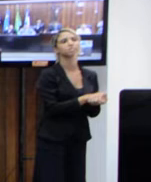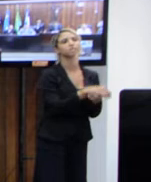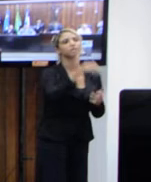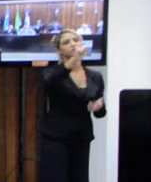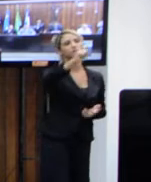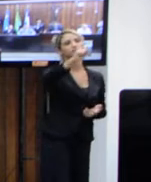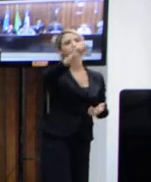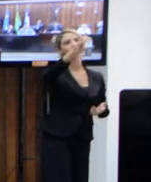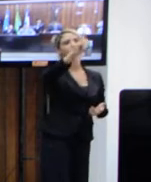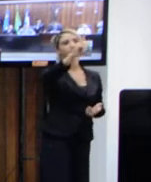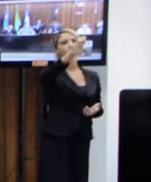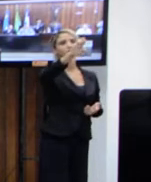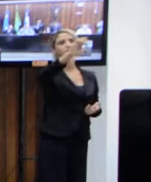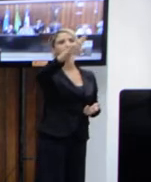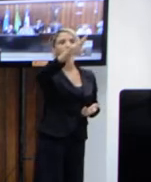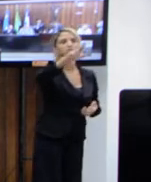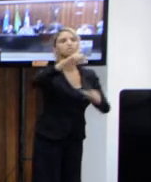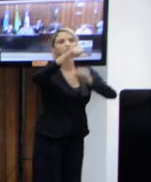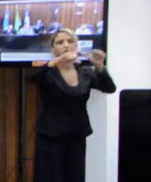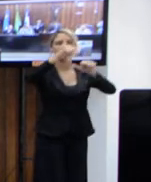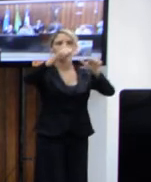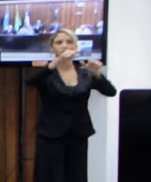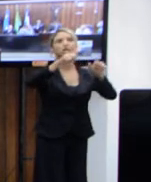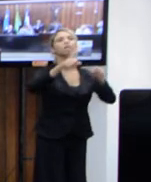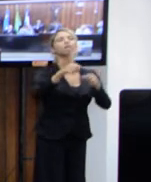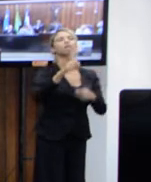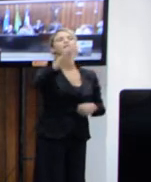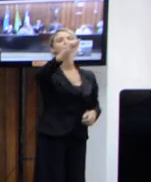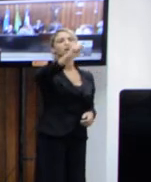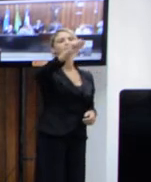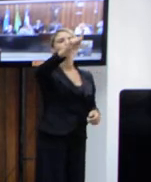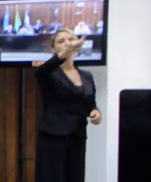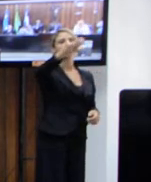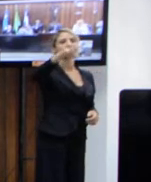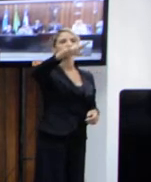cadeira Alexandre Douglas.